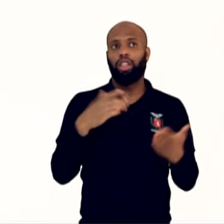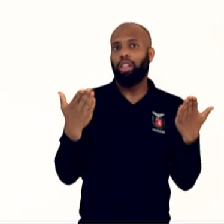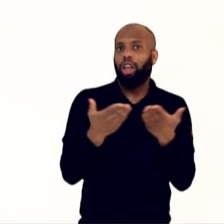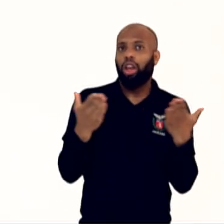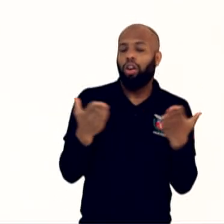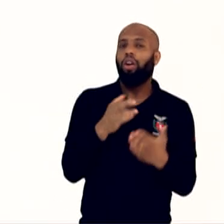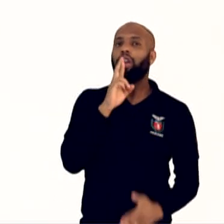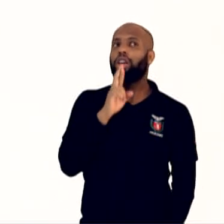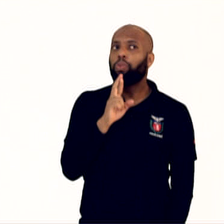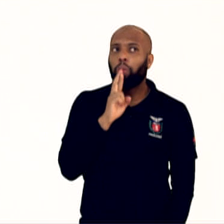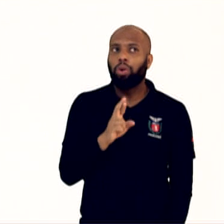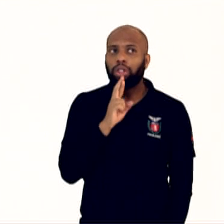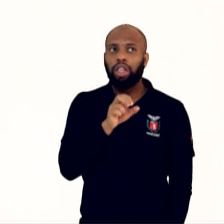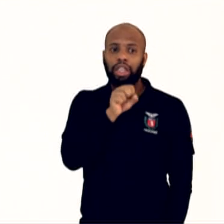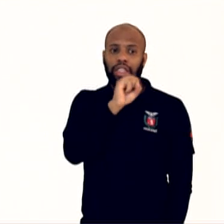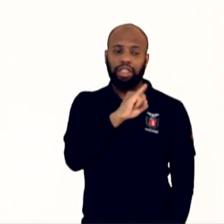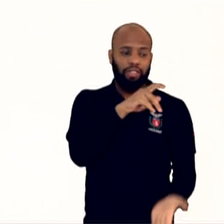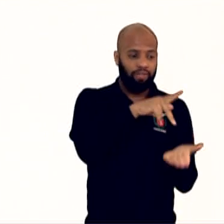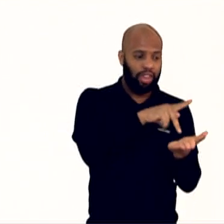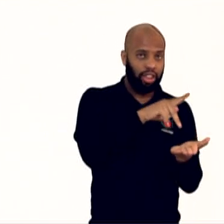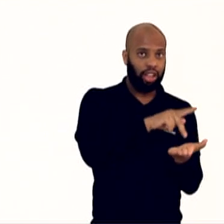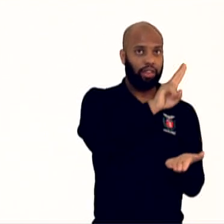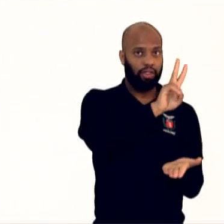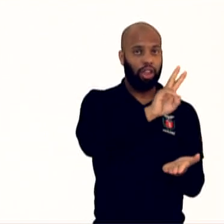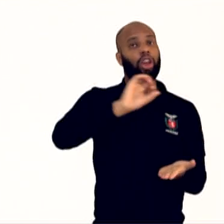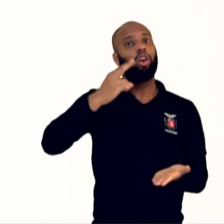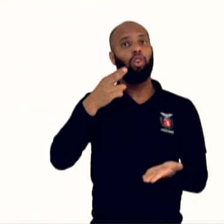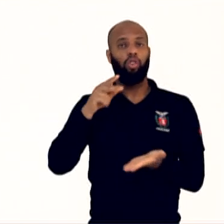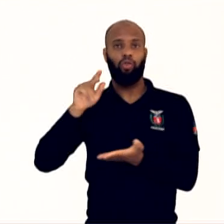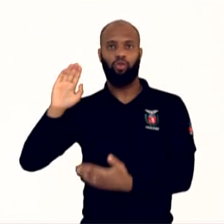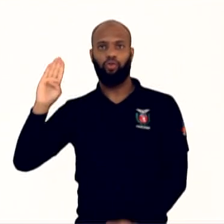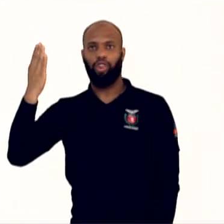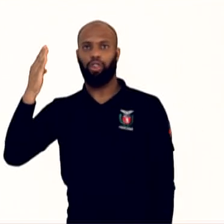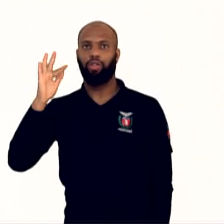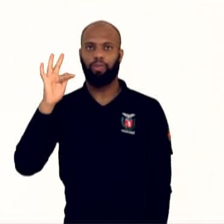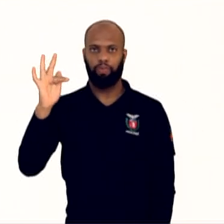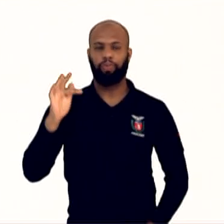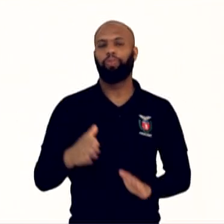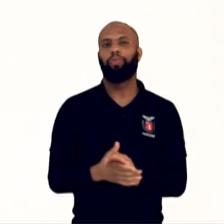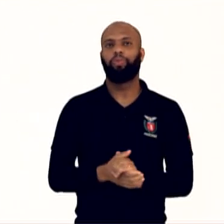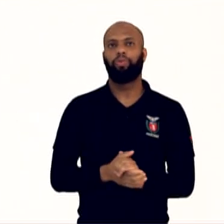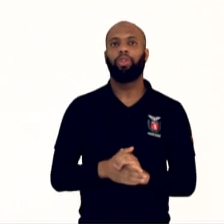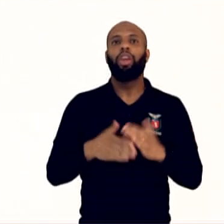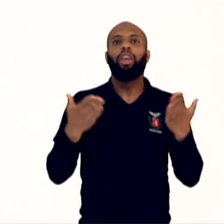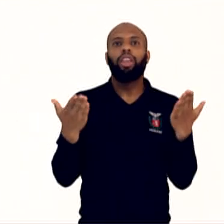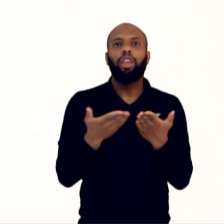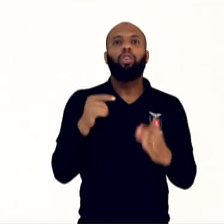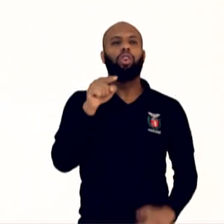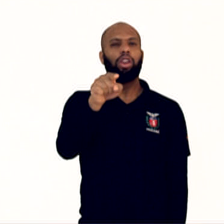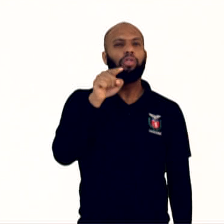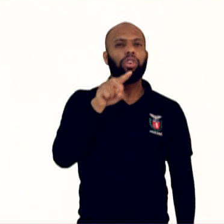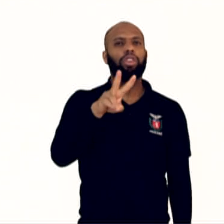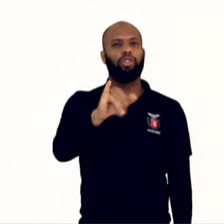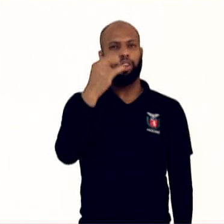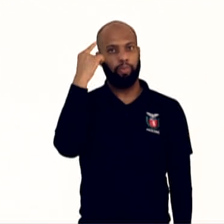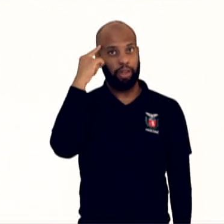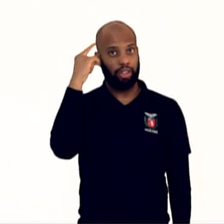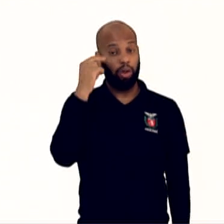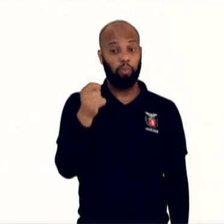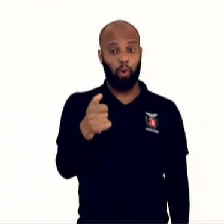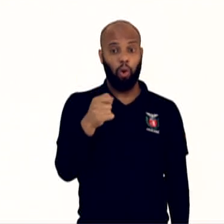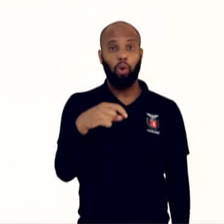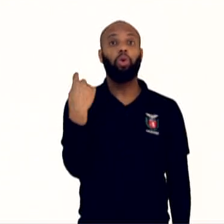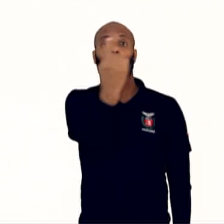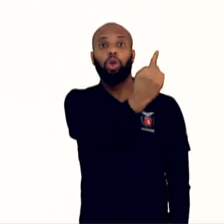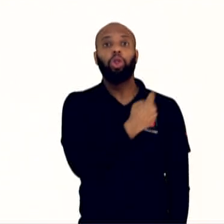gente definir se esses itens são verdadeiros ou falsos. Tá? Então, vou deixar vocês pensarem um pouquinho para a gente